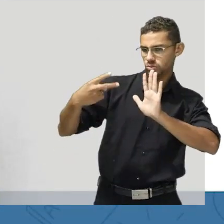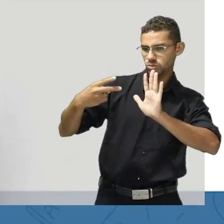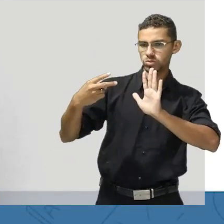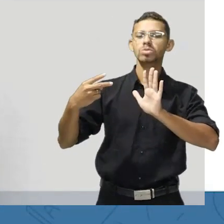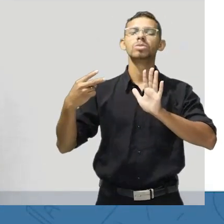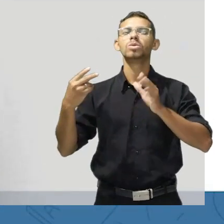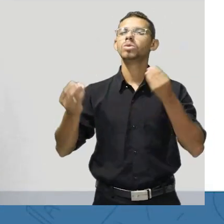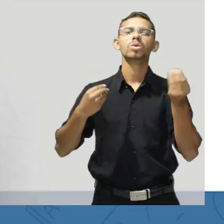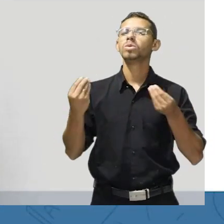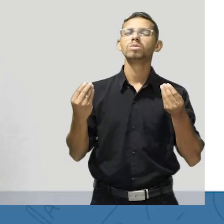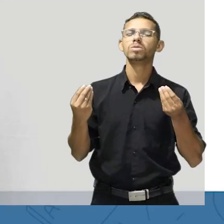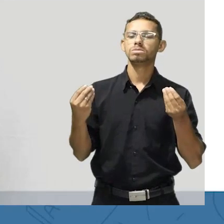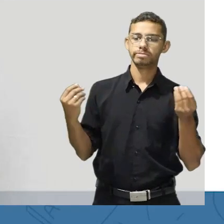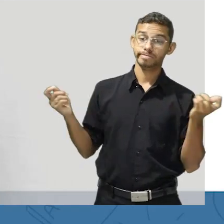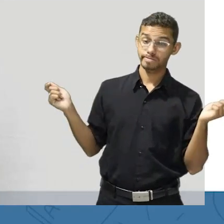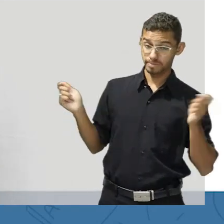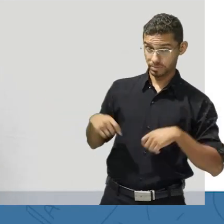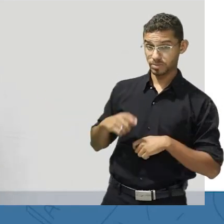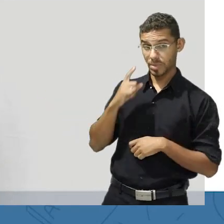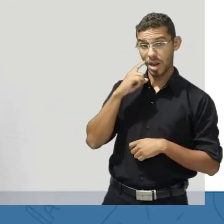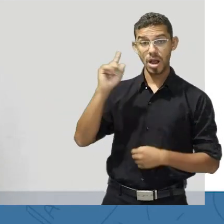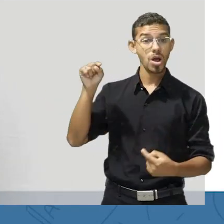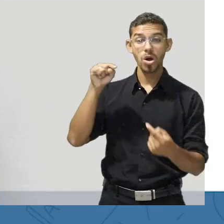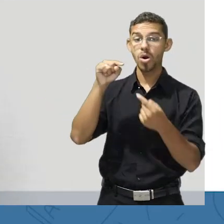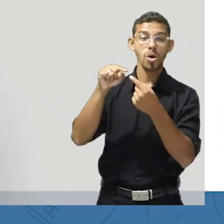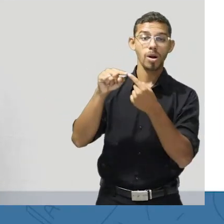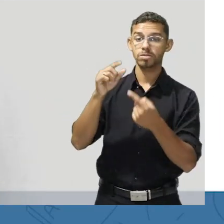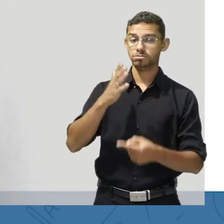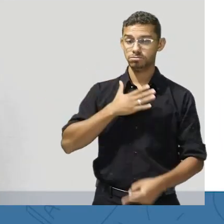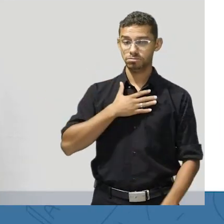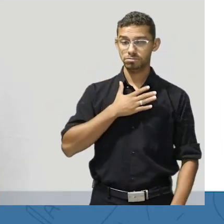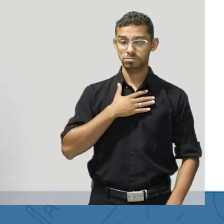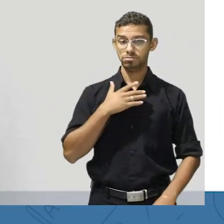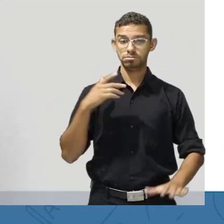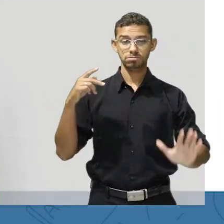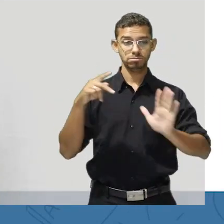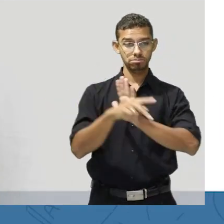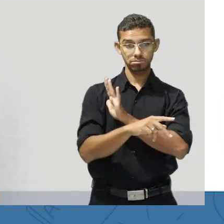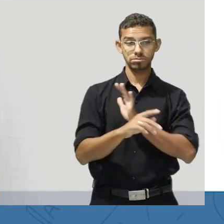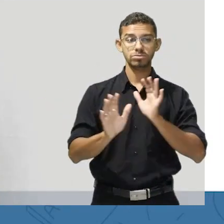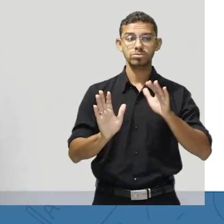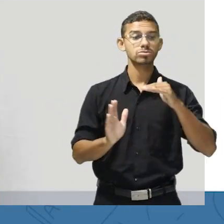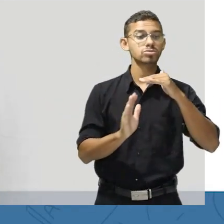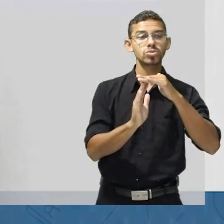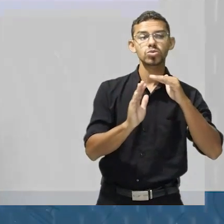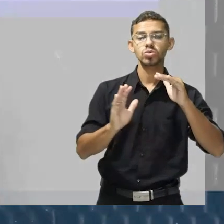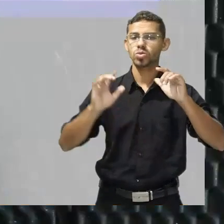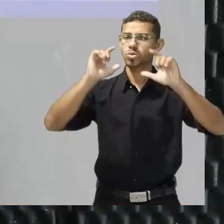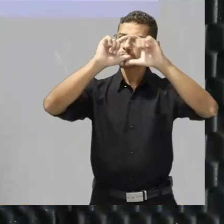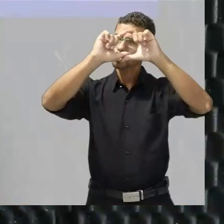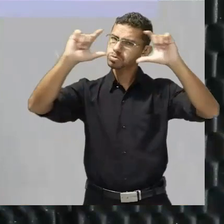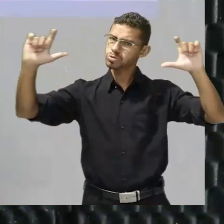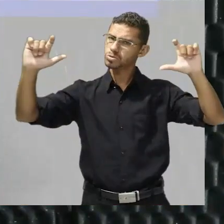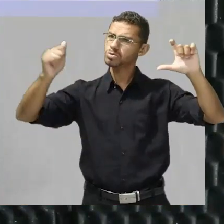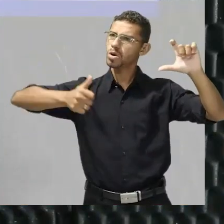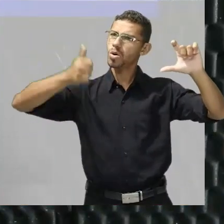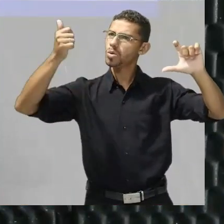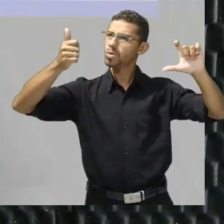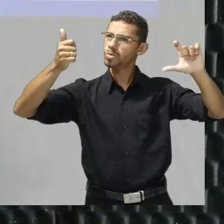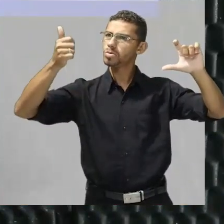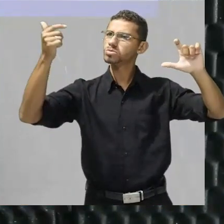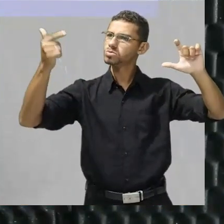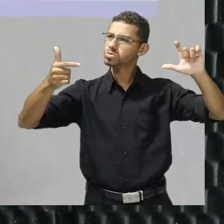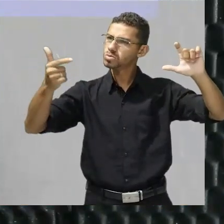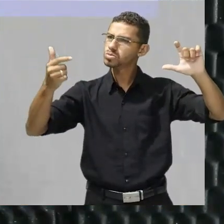defina os objetivos do seu parágrafo o que eu falei para vocês delimitem o que ficará em cada parágrafo não